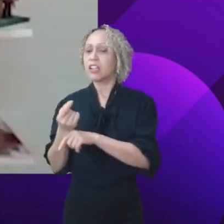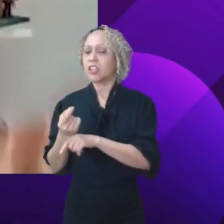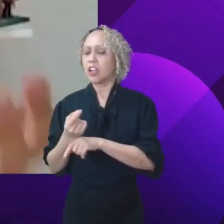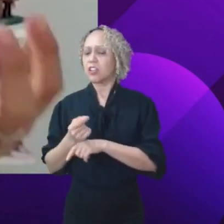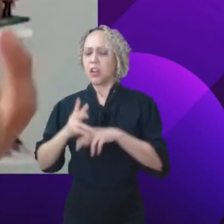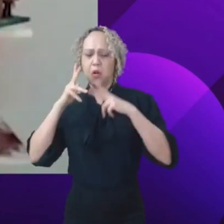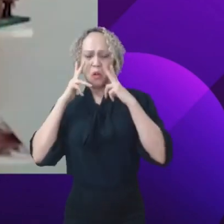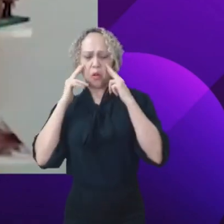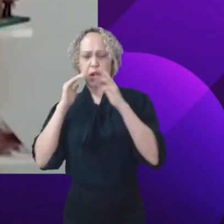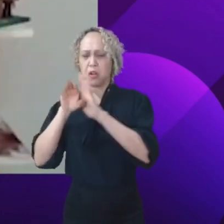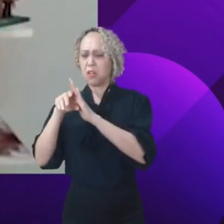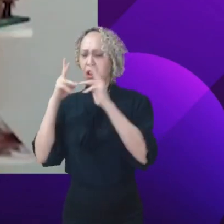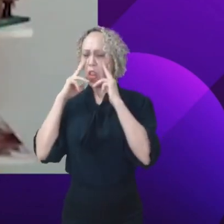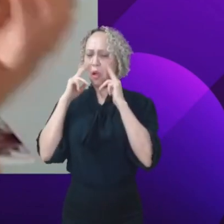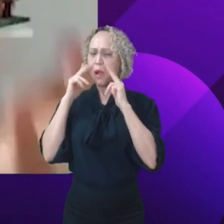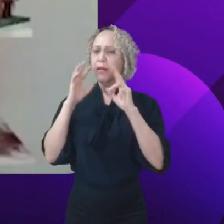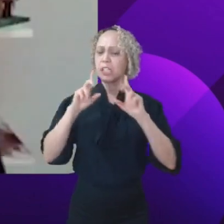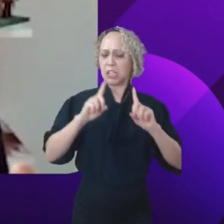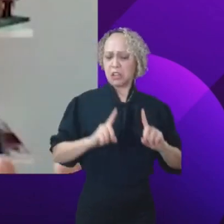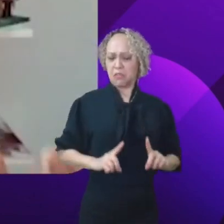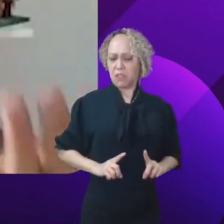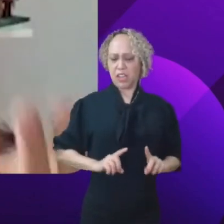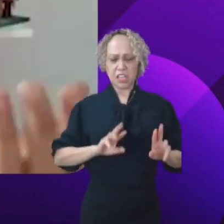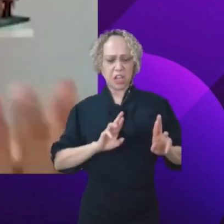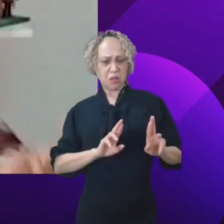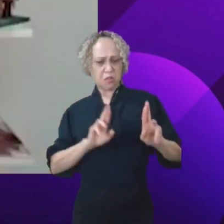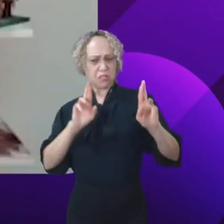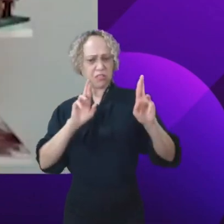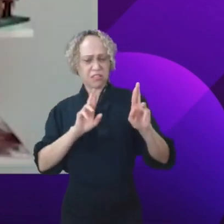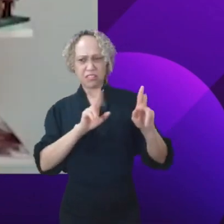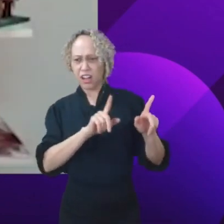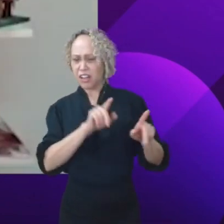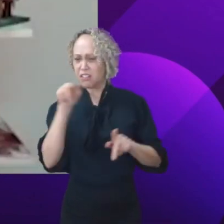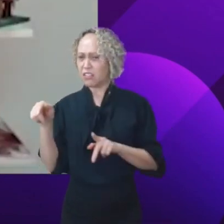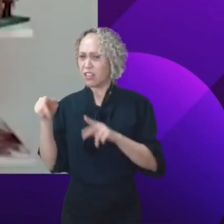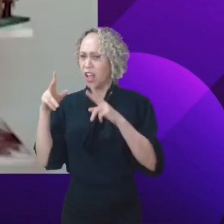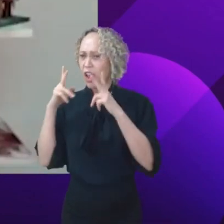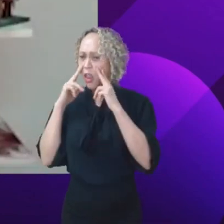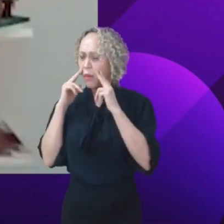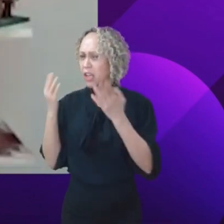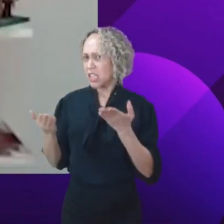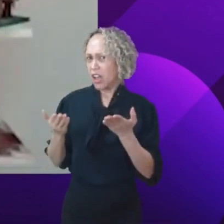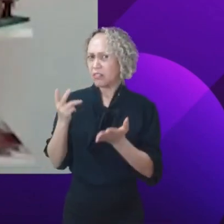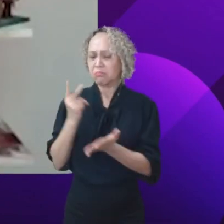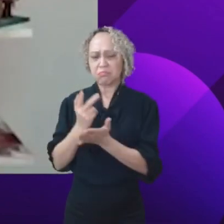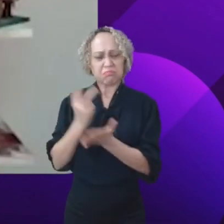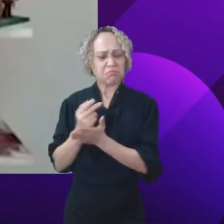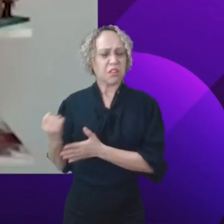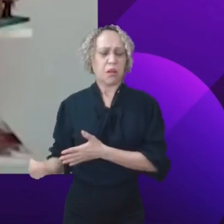aí garantir que a deficiência seja o antagônico desse contexto da normalidade é fundamental para a manutenção do modo de